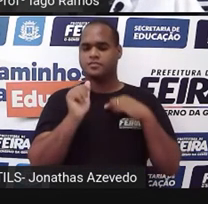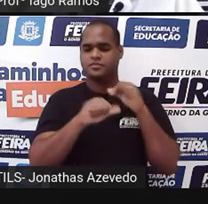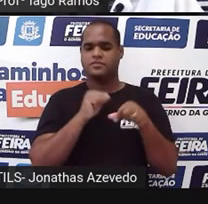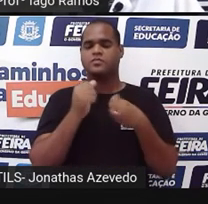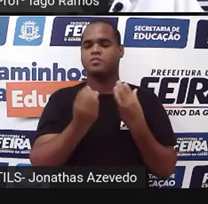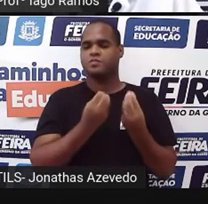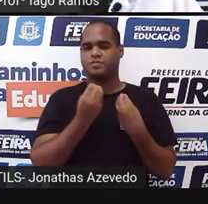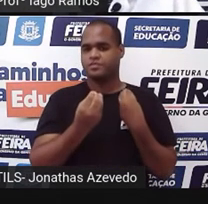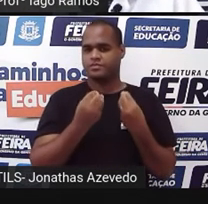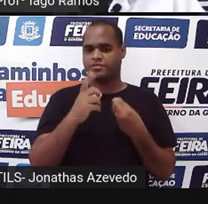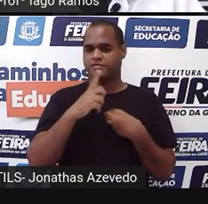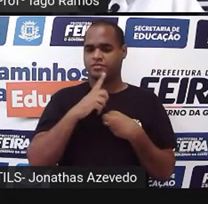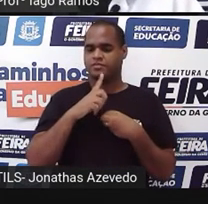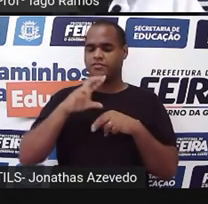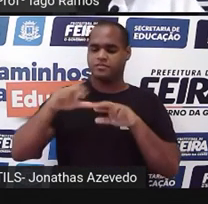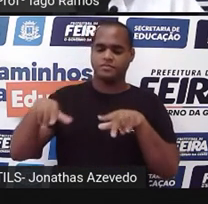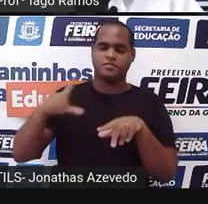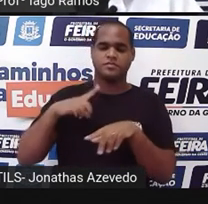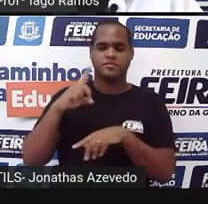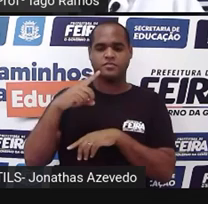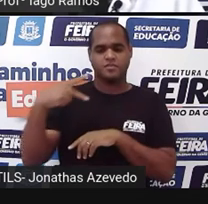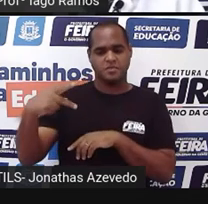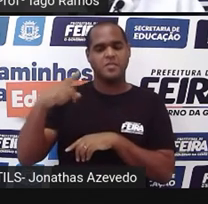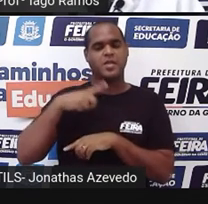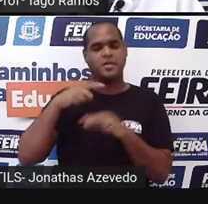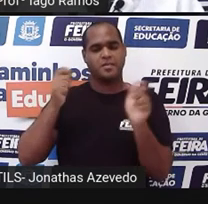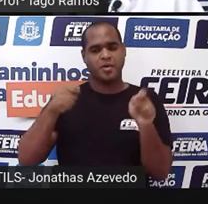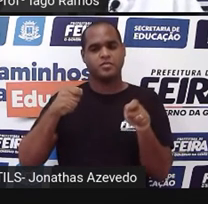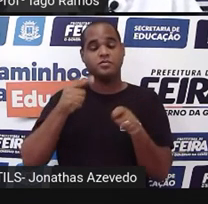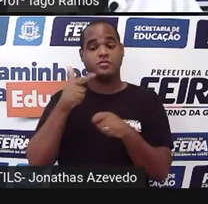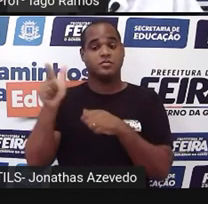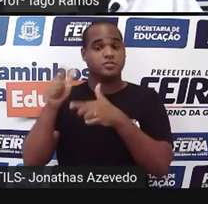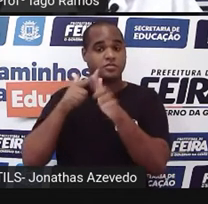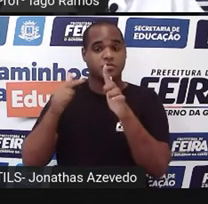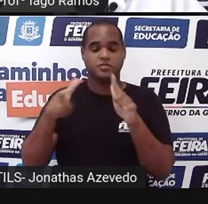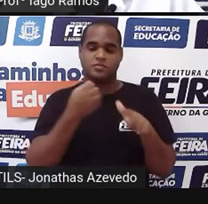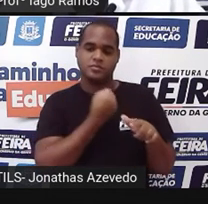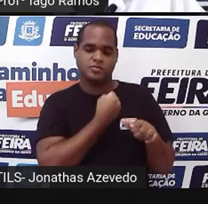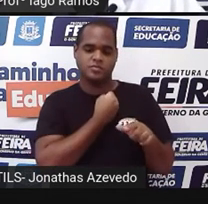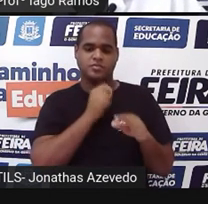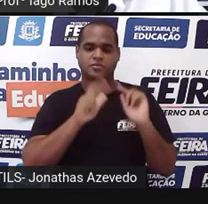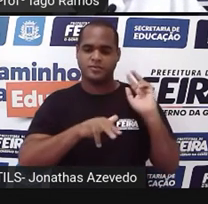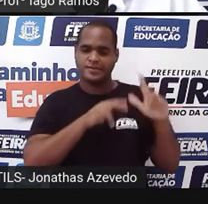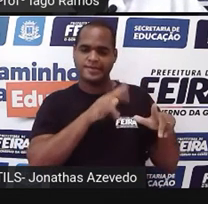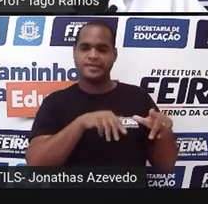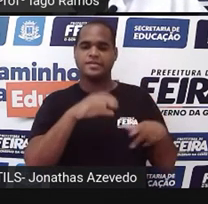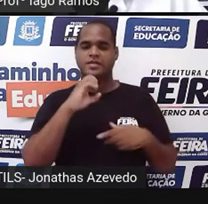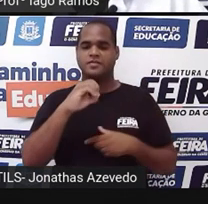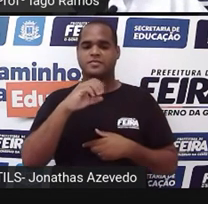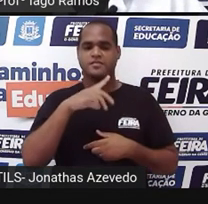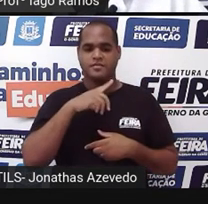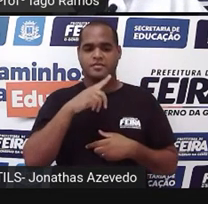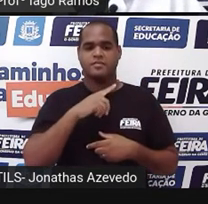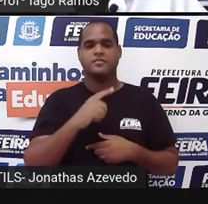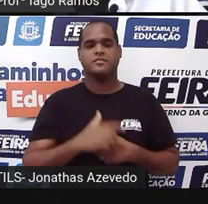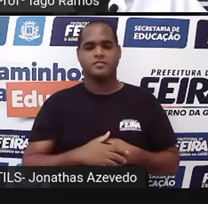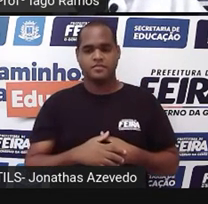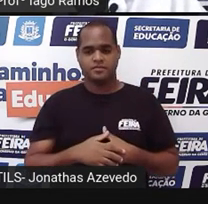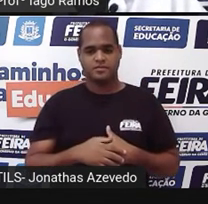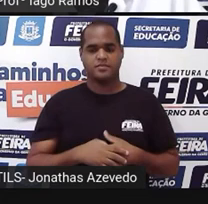esse jeito serve para todas as dízimas periódicas que na frente são números diferentes de zero tá